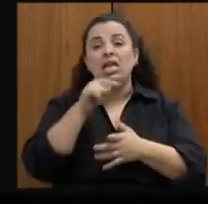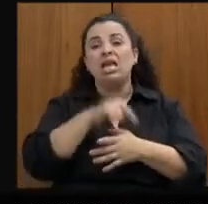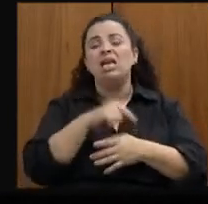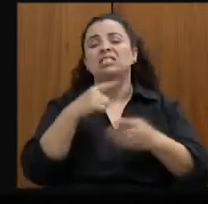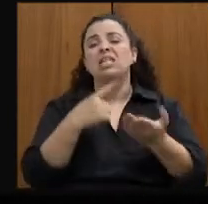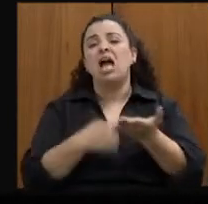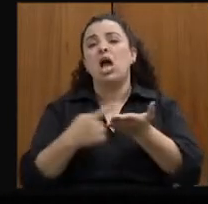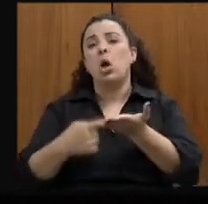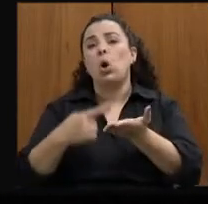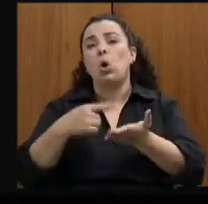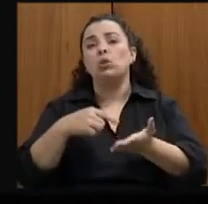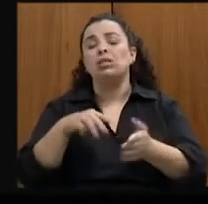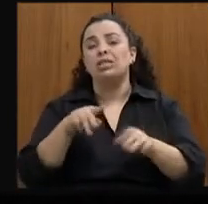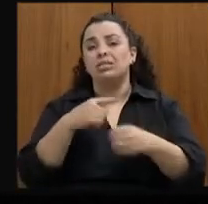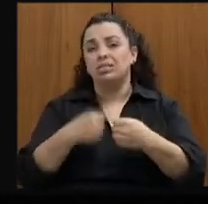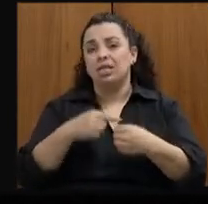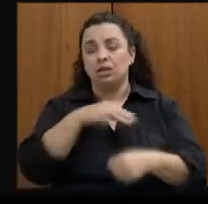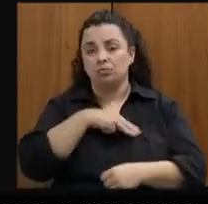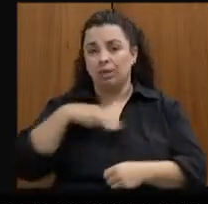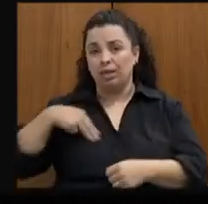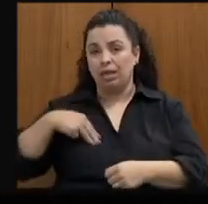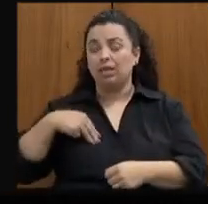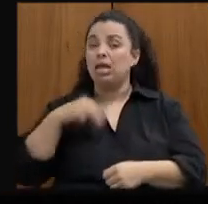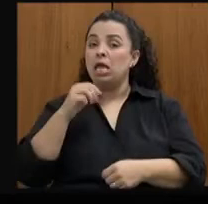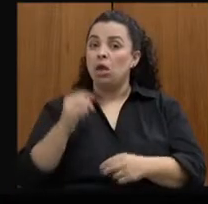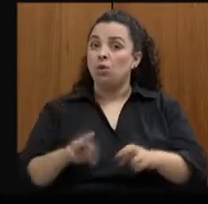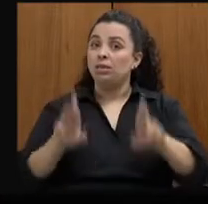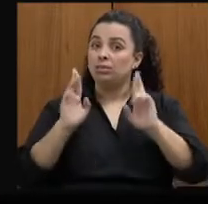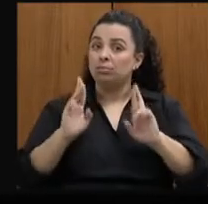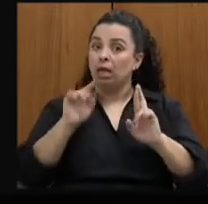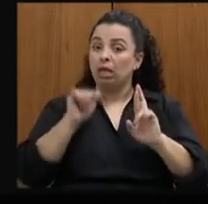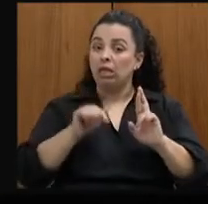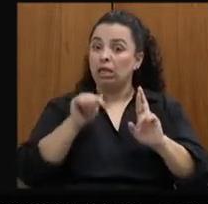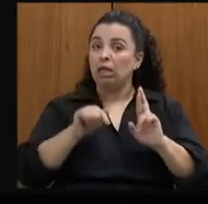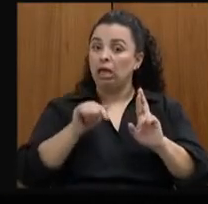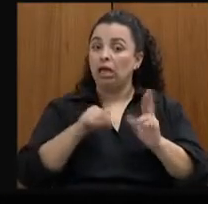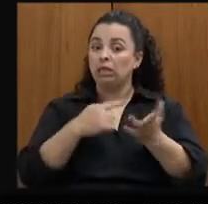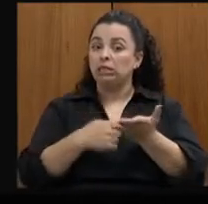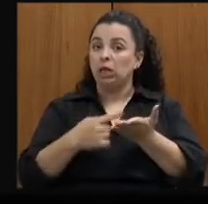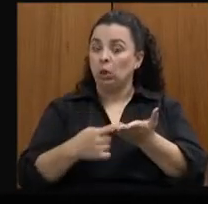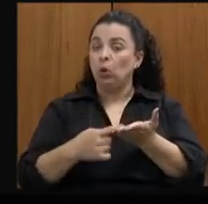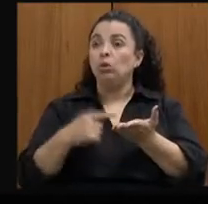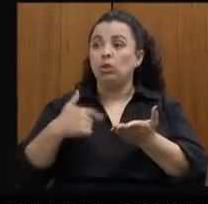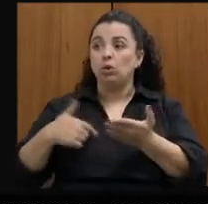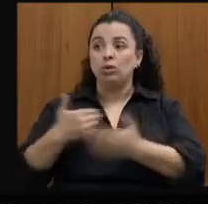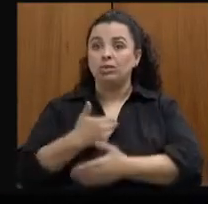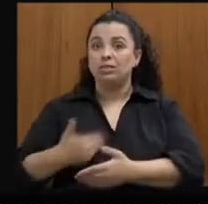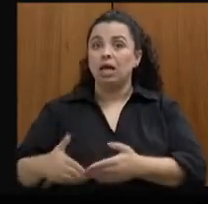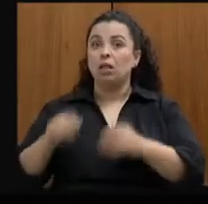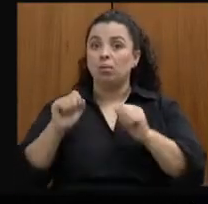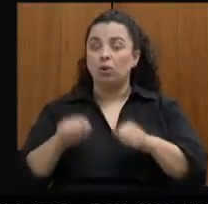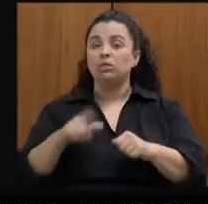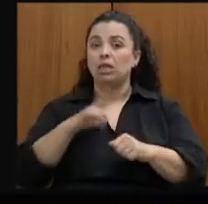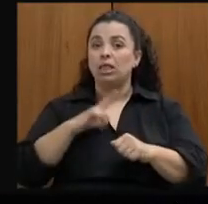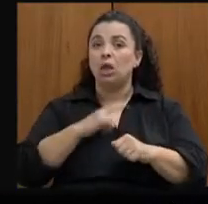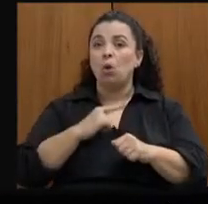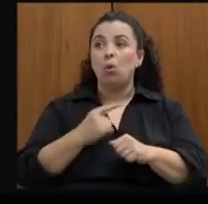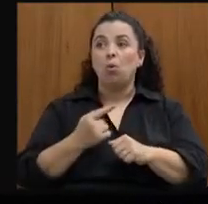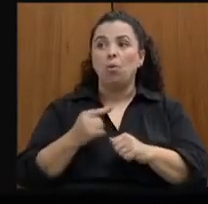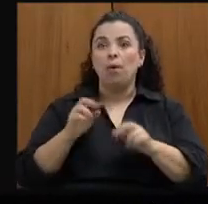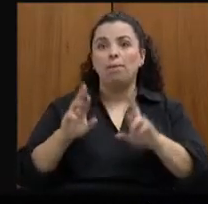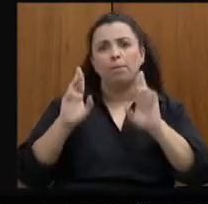Mariana, né? Eu espero que dessa vez, se for nesse período agora, que o Estado possa também prever recursos